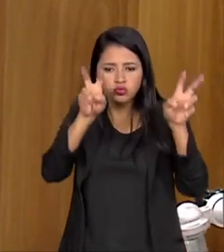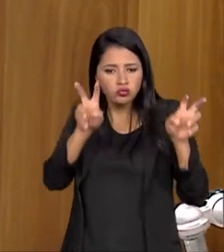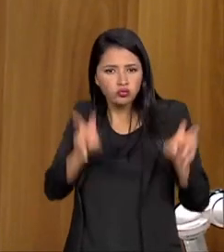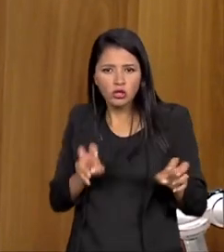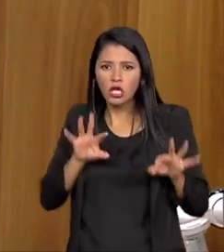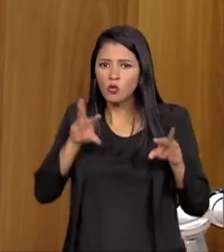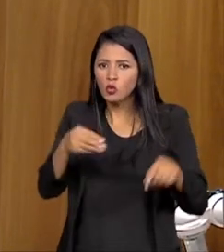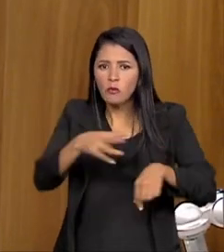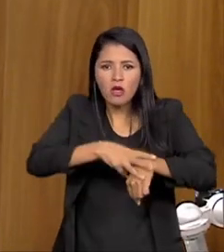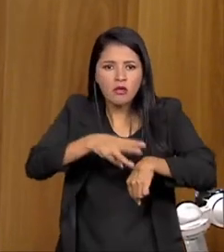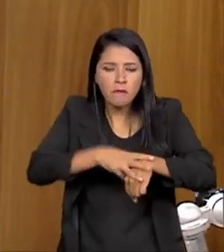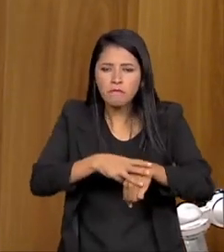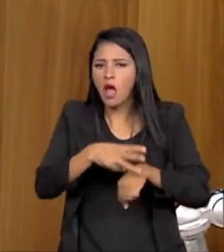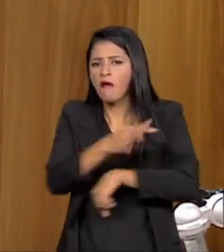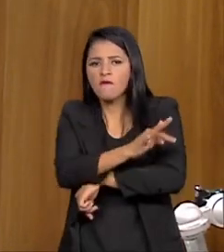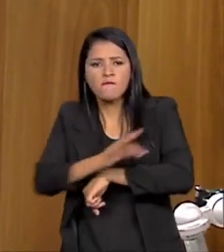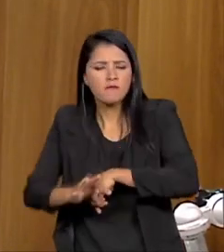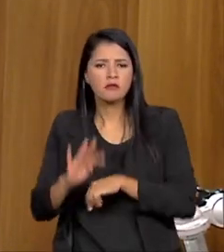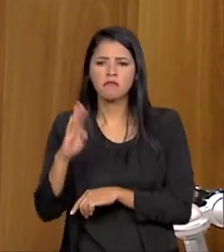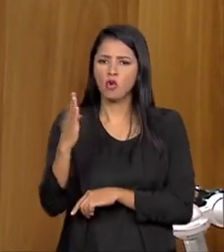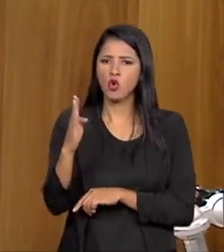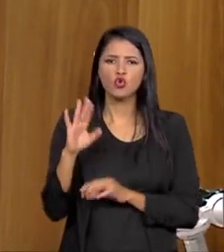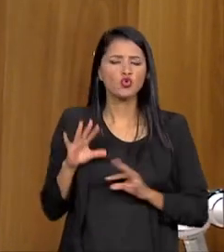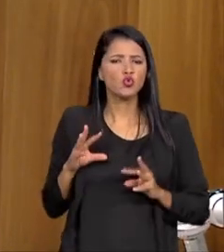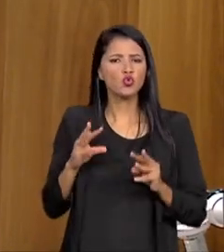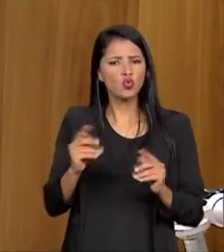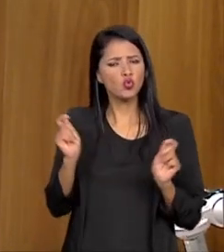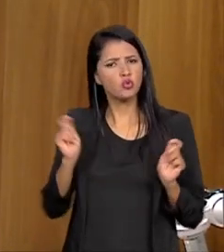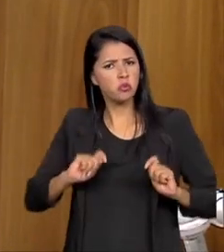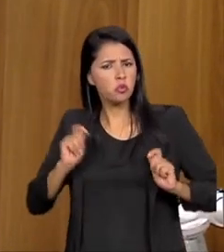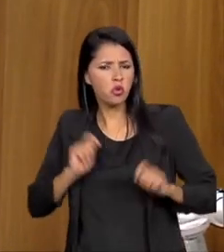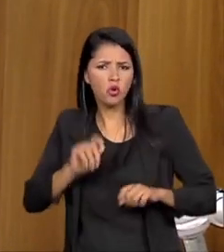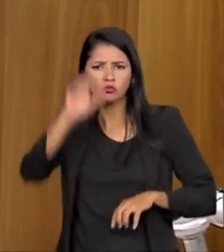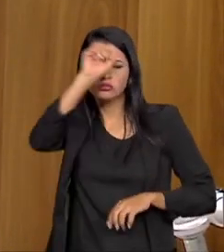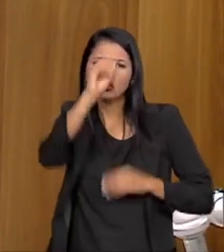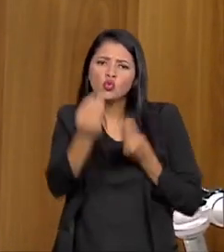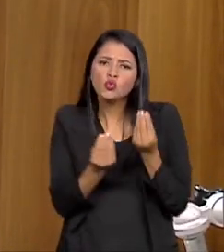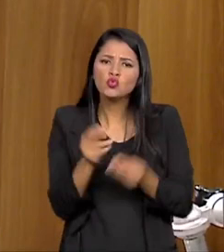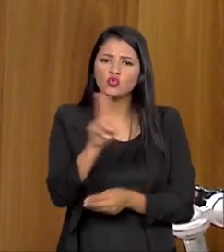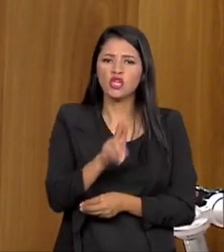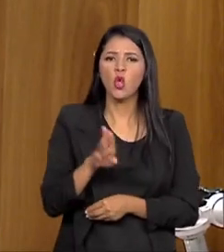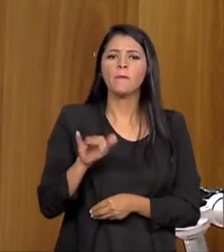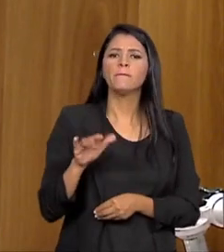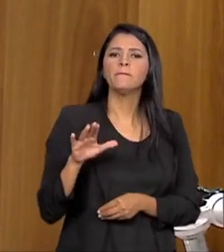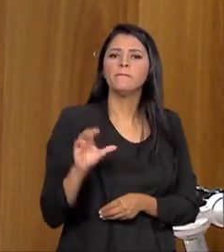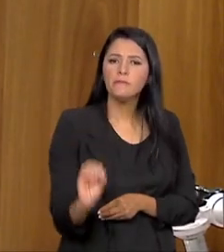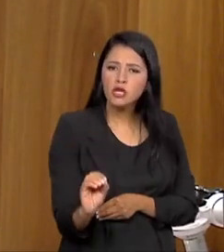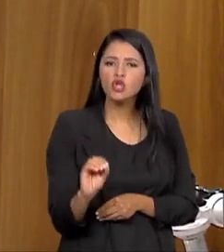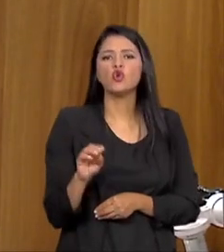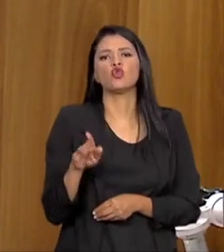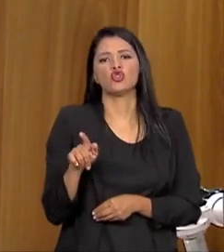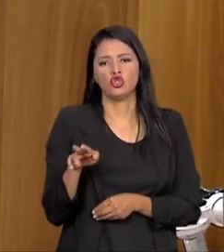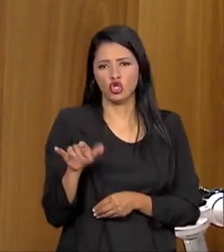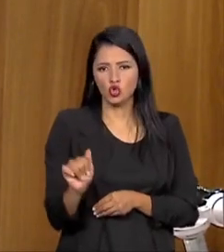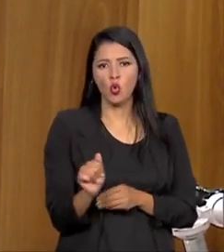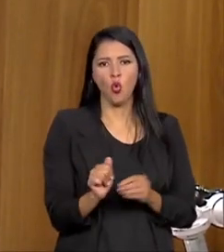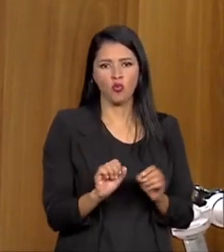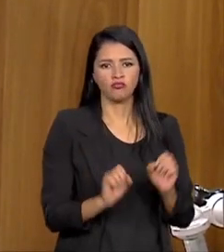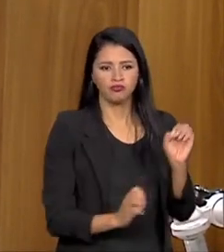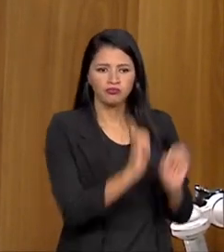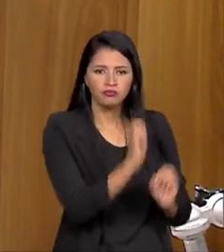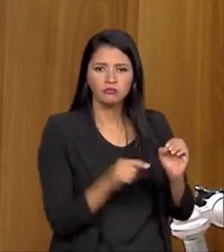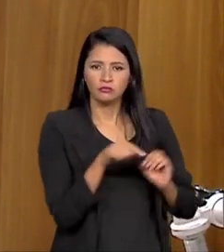aulas matemática física biologia tudo eu posso aprender utilizando aquele biodigestor Então eu acho que esse é o primeiro passo